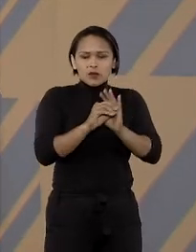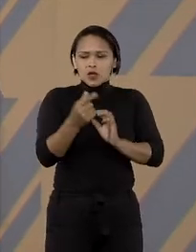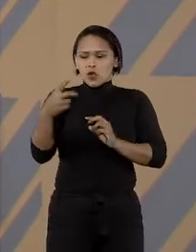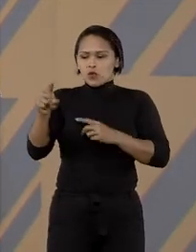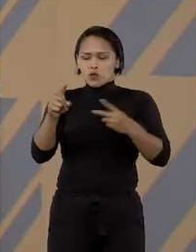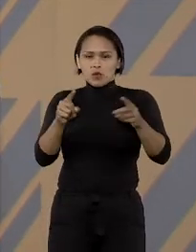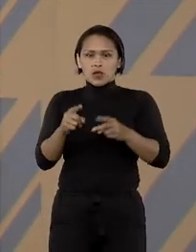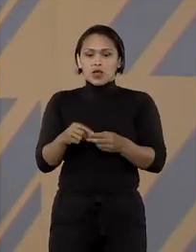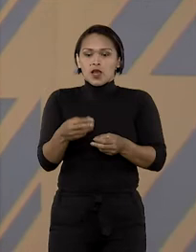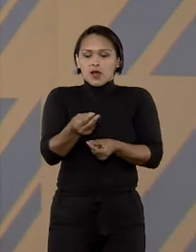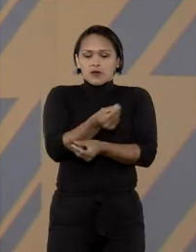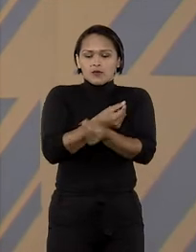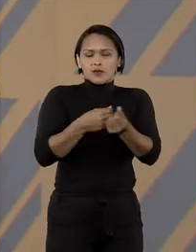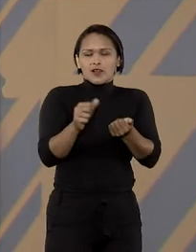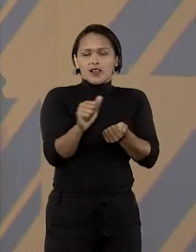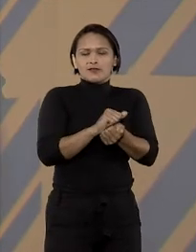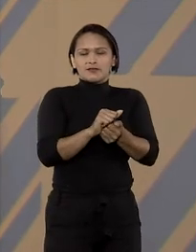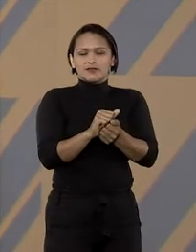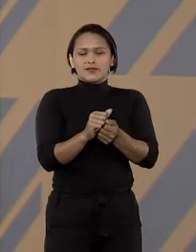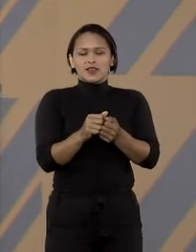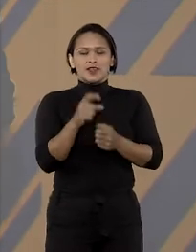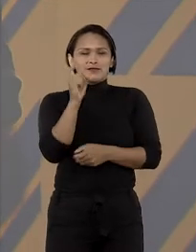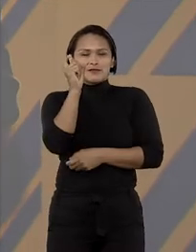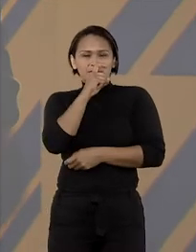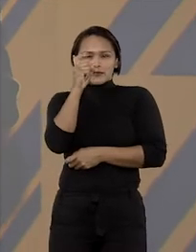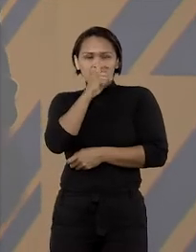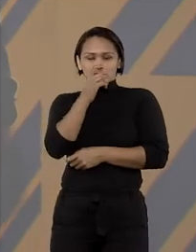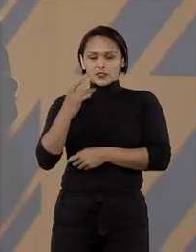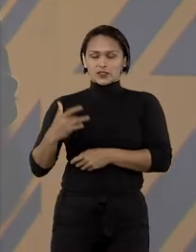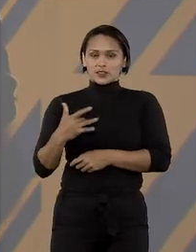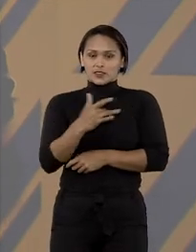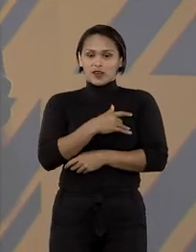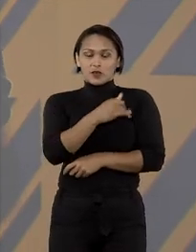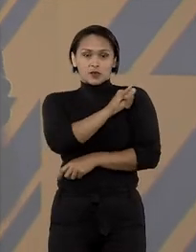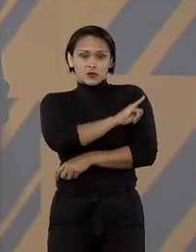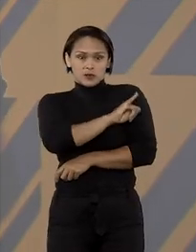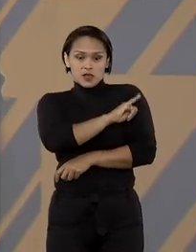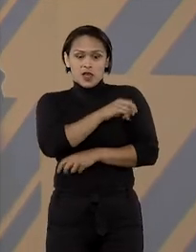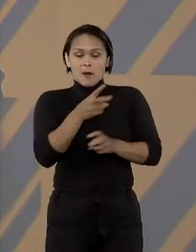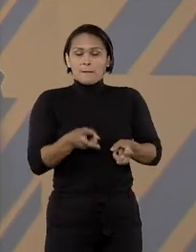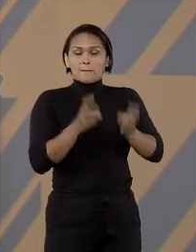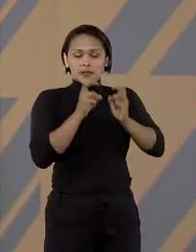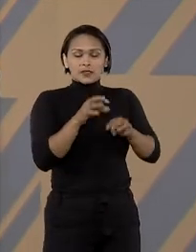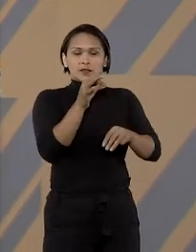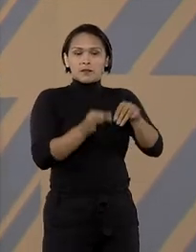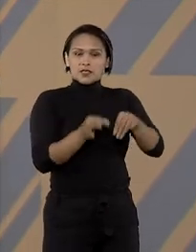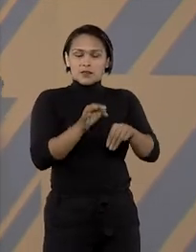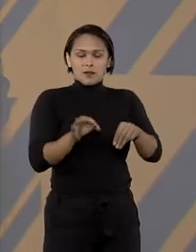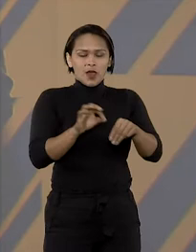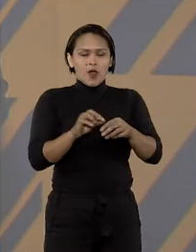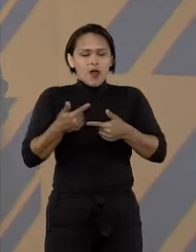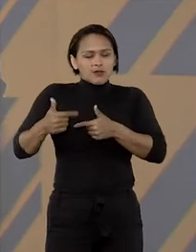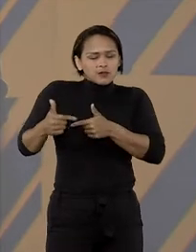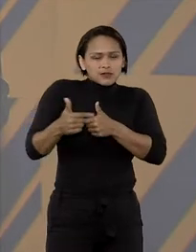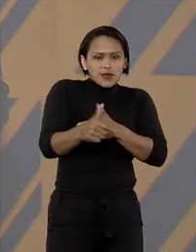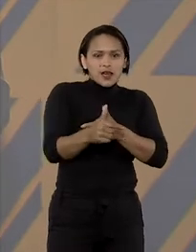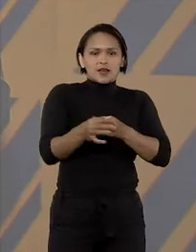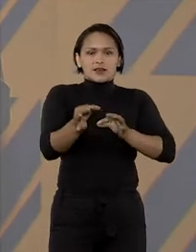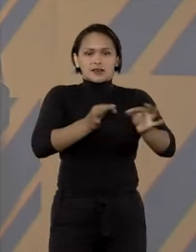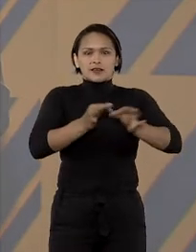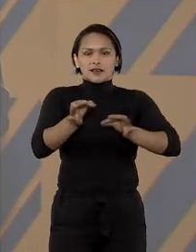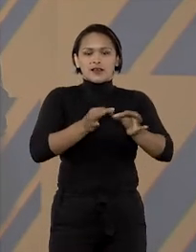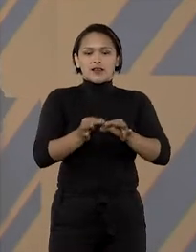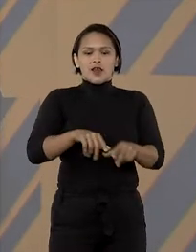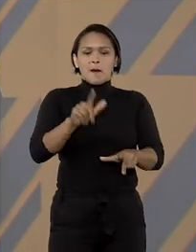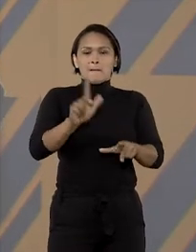de angariar propina disfarçada de honorários na saúde do Rio de Janeiro. O ministro observou que há uma complexa atividade organizada para